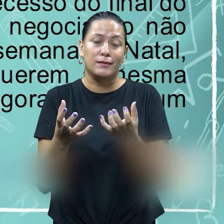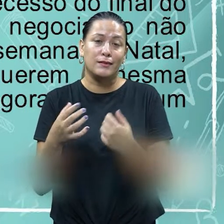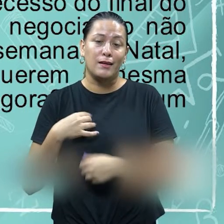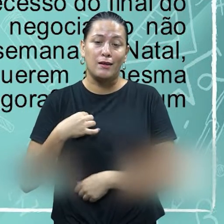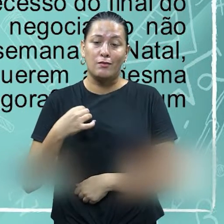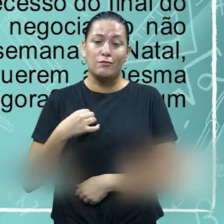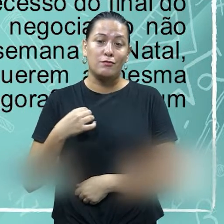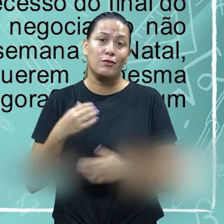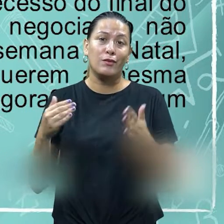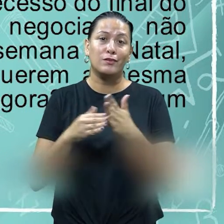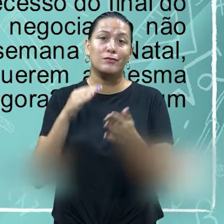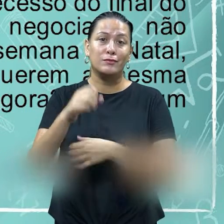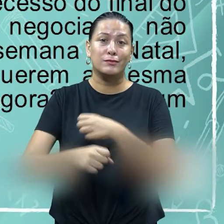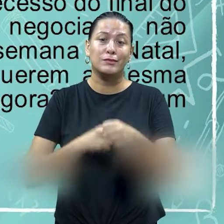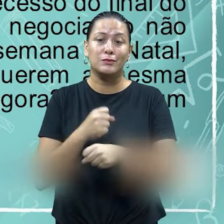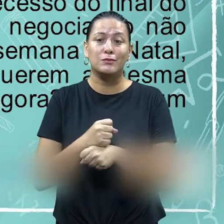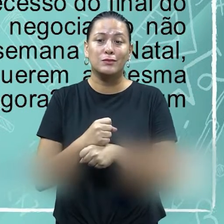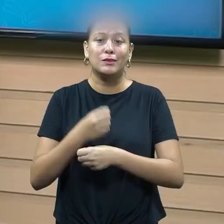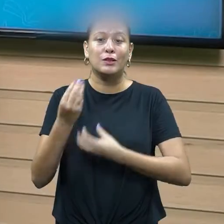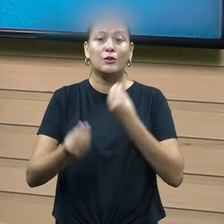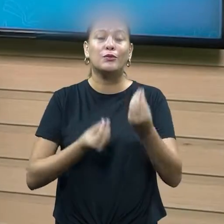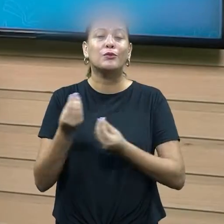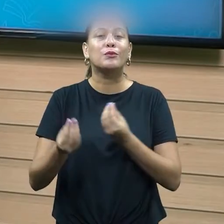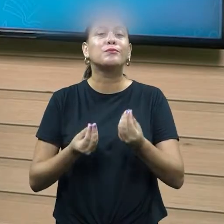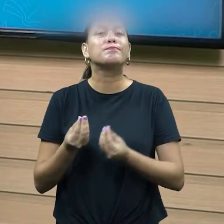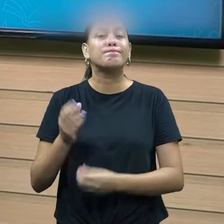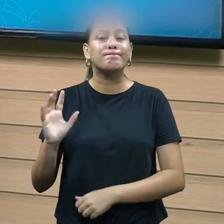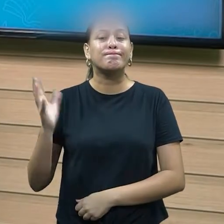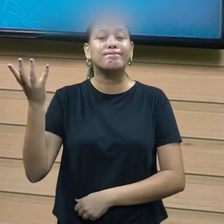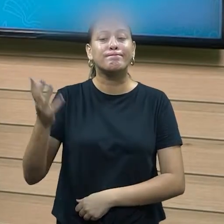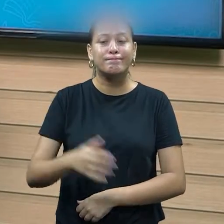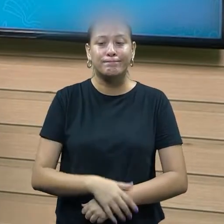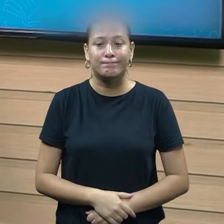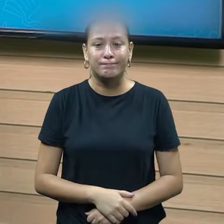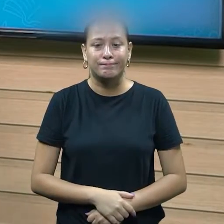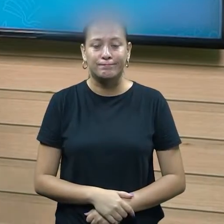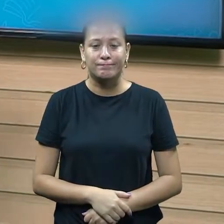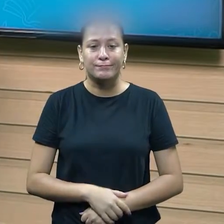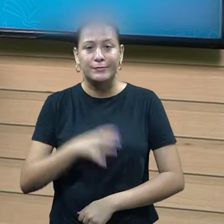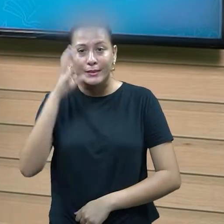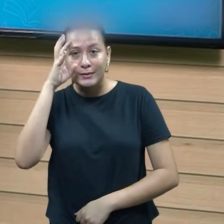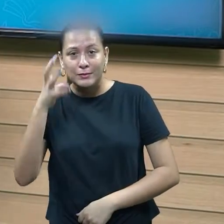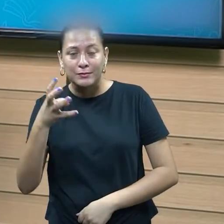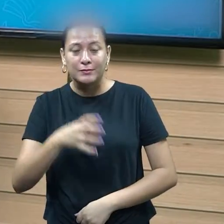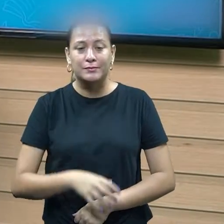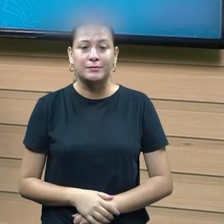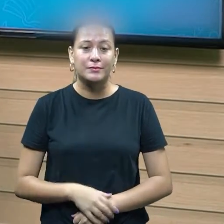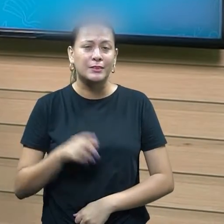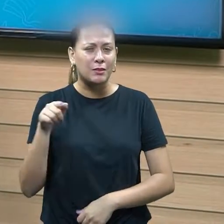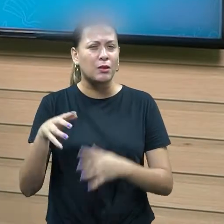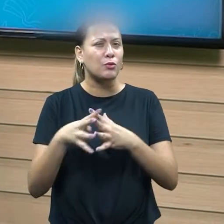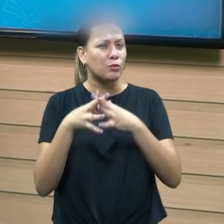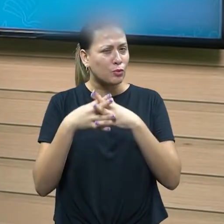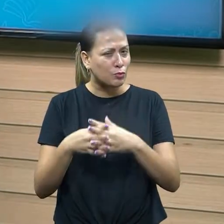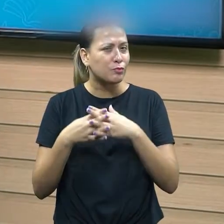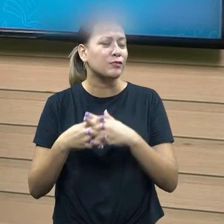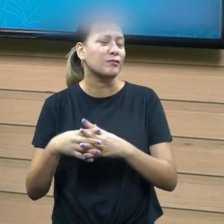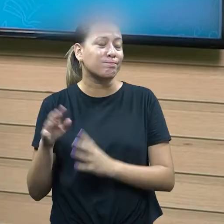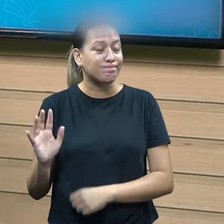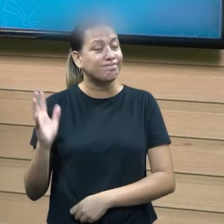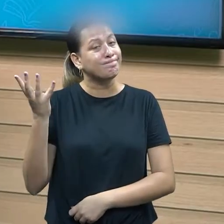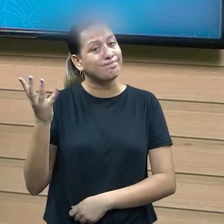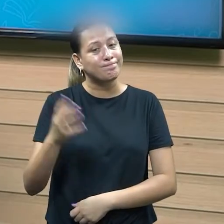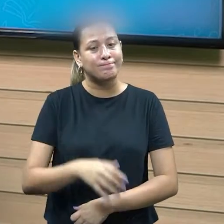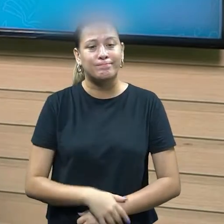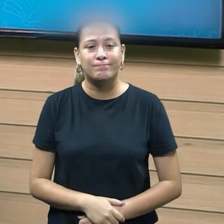aí um conflito. Veja só, aqui nessa característica, ele está colocando aqui a questão do conflito e vai surgir.